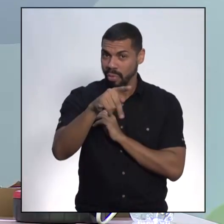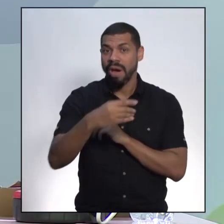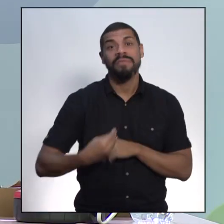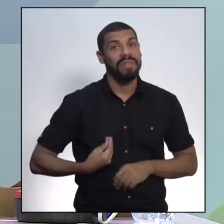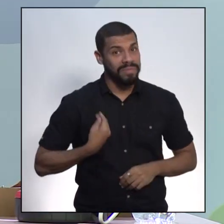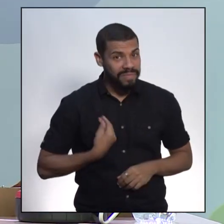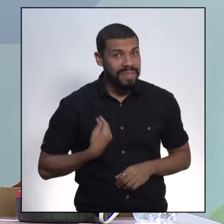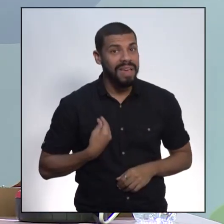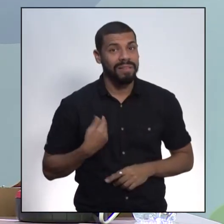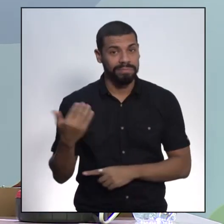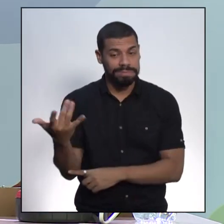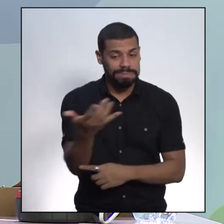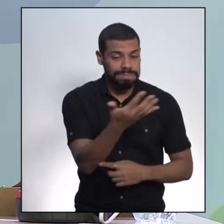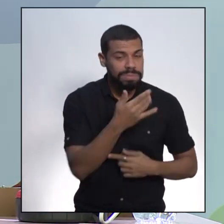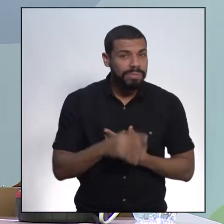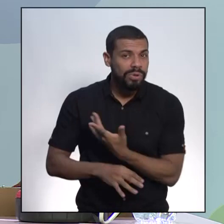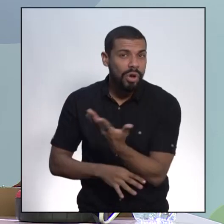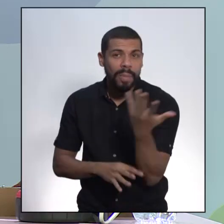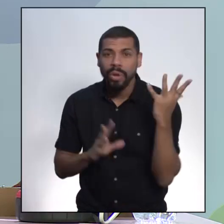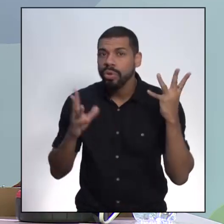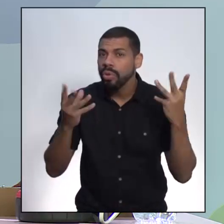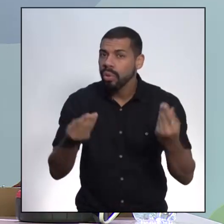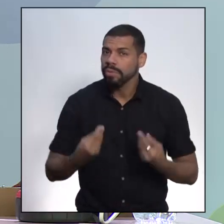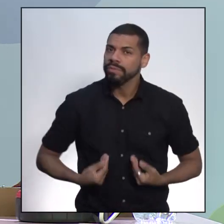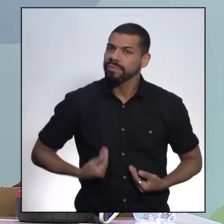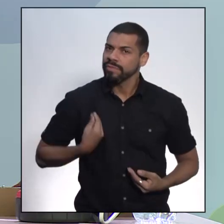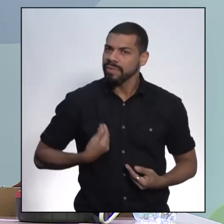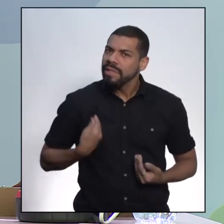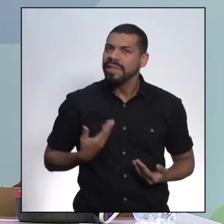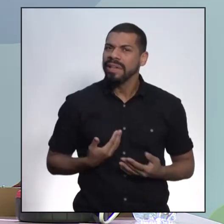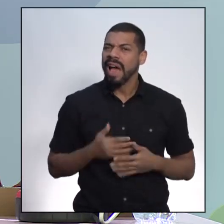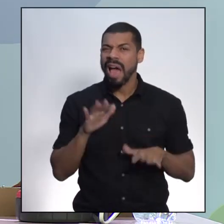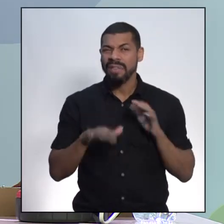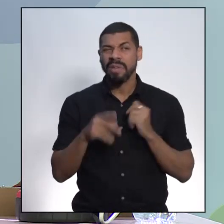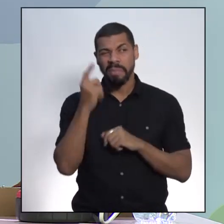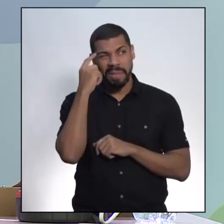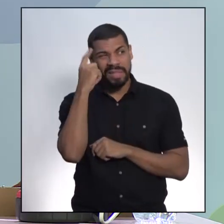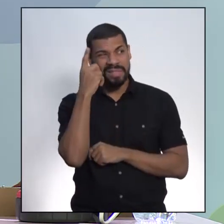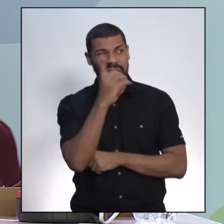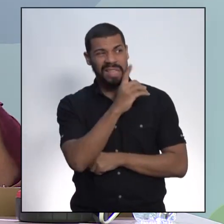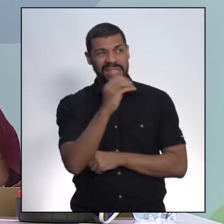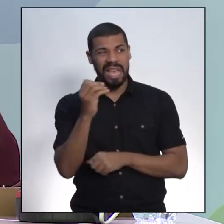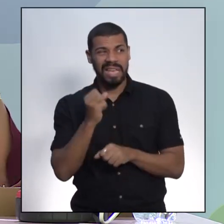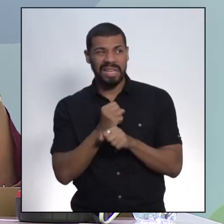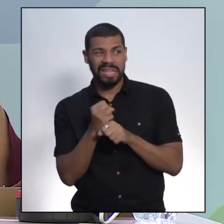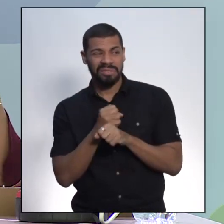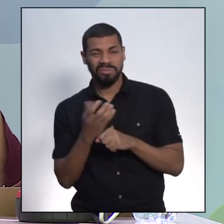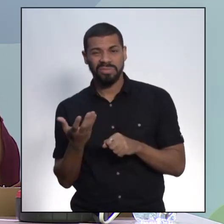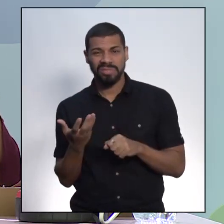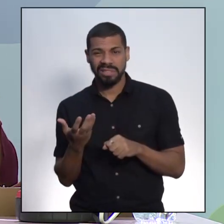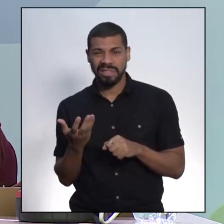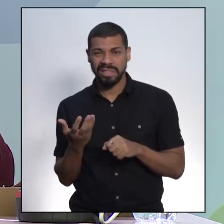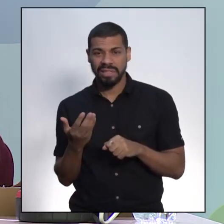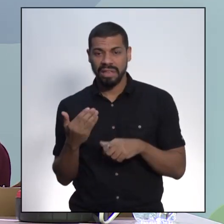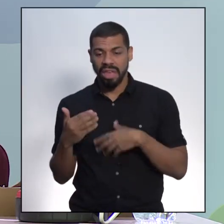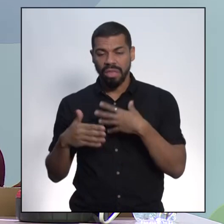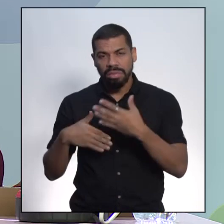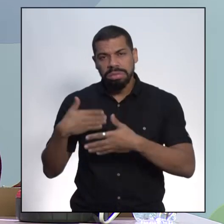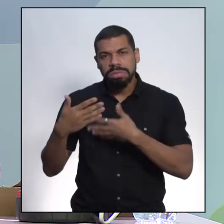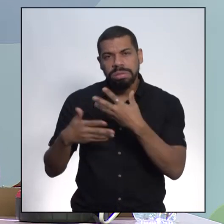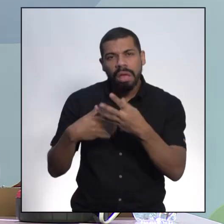meio ambiente é para todos nós. Então, parece muito tempo no sentido do desgaste,